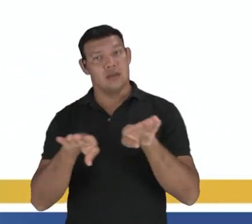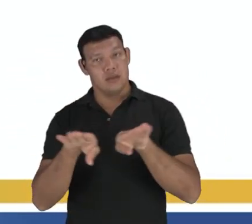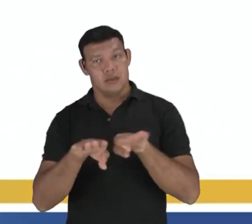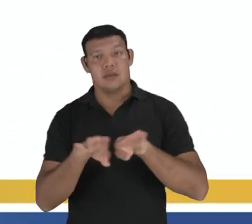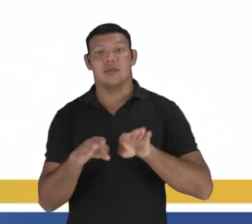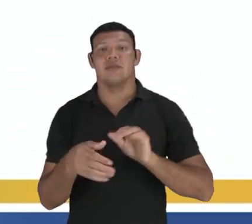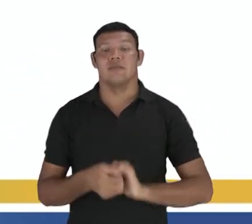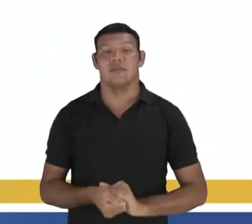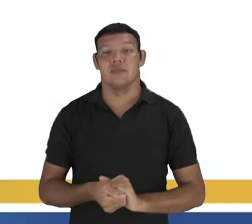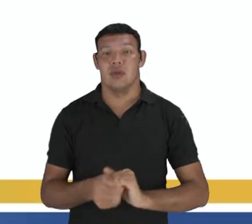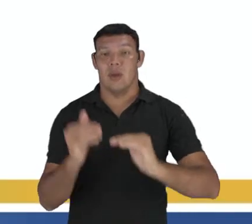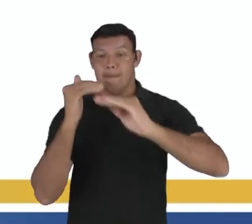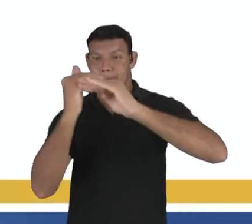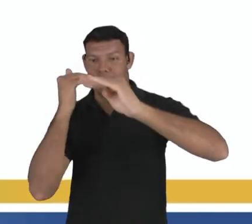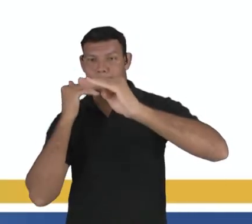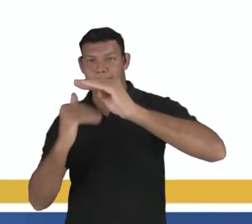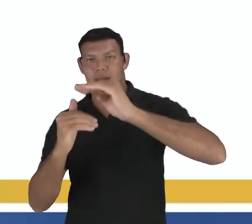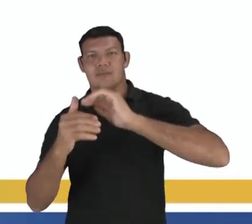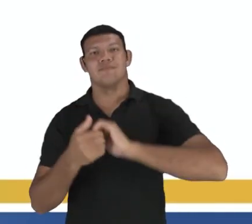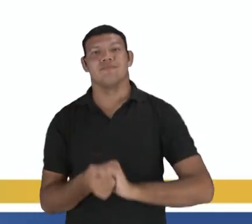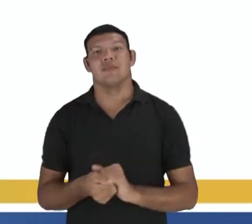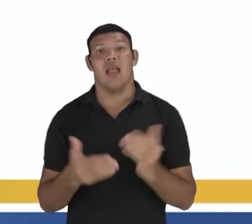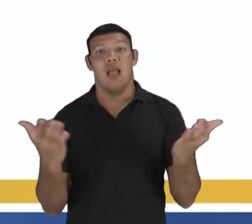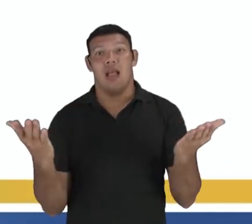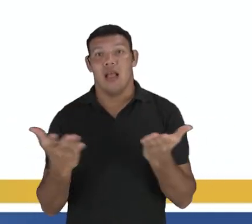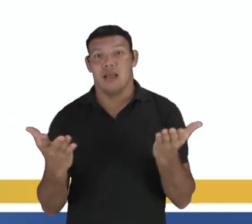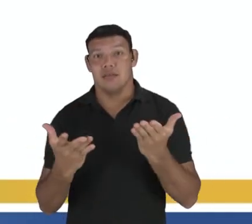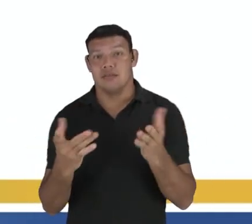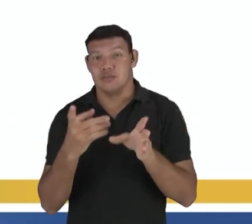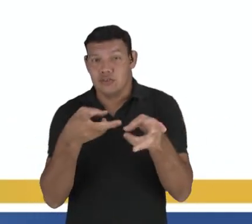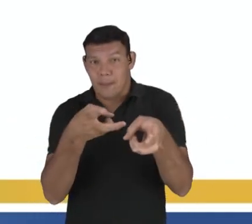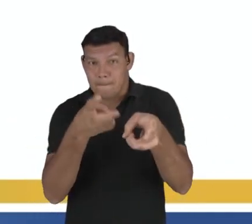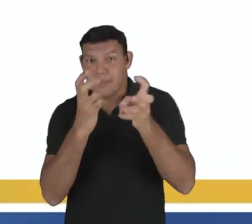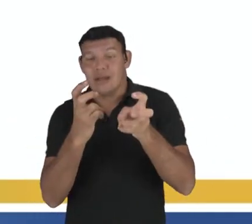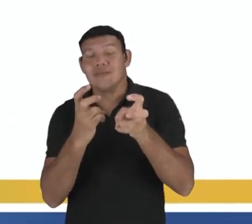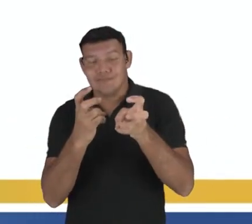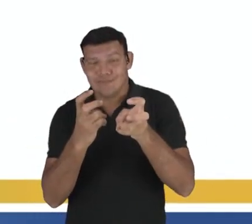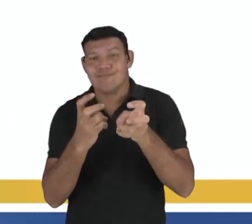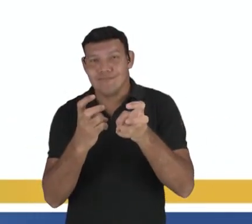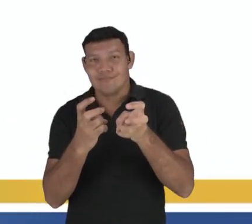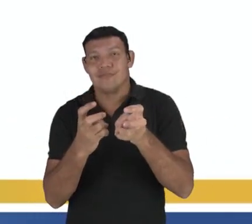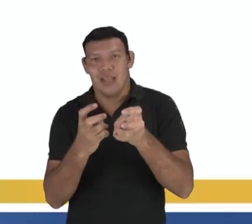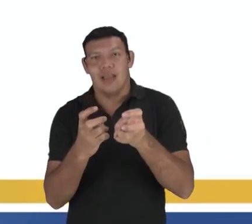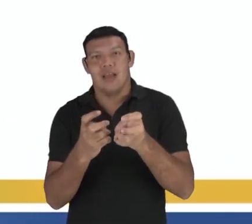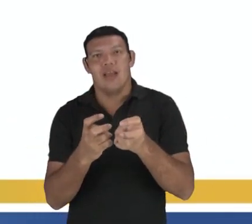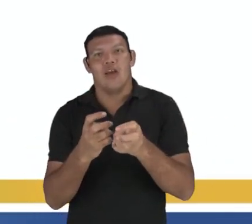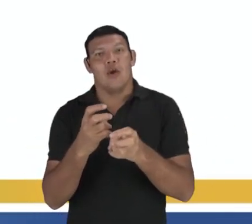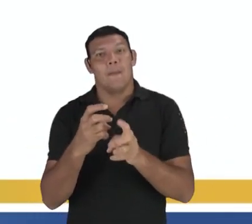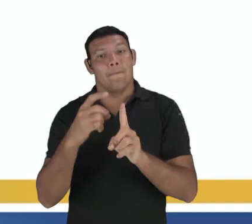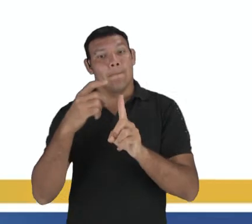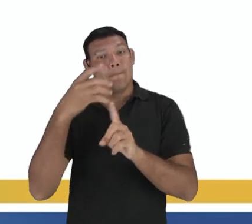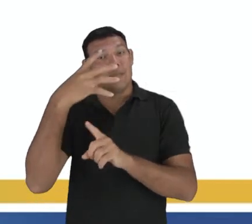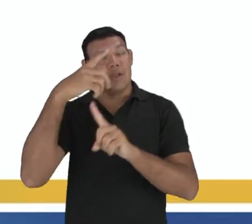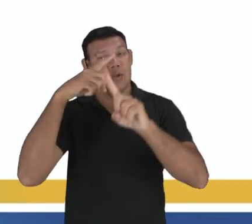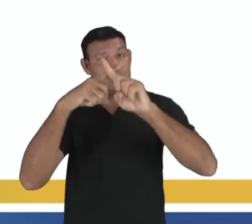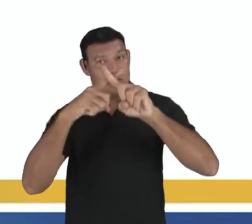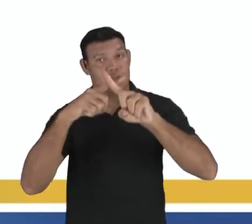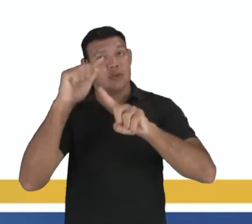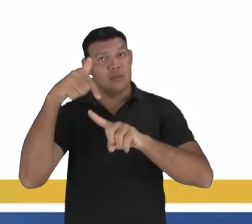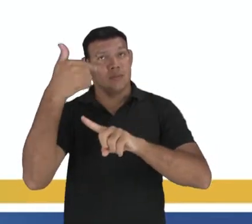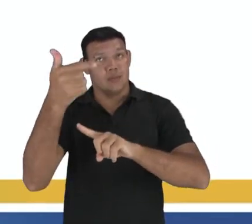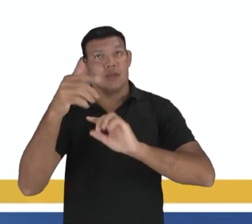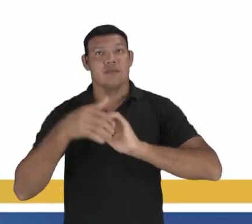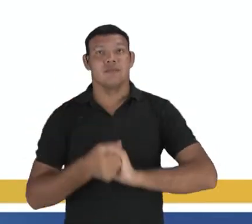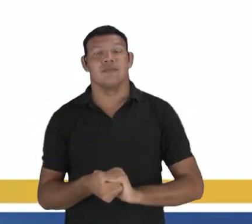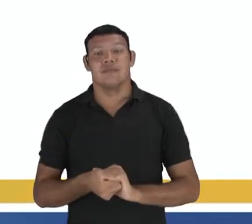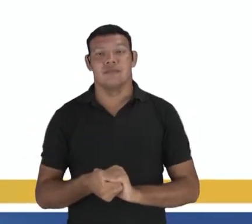deve acontecer embaixo. Só que vocês vão perceber que, nesse caso, nós multiplicamos por 2.